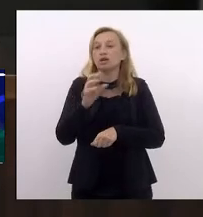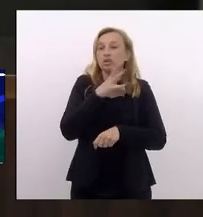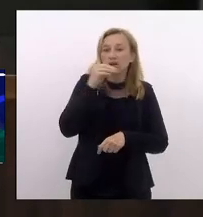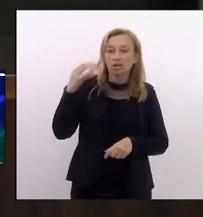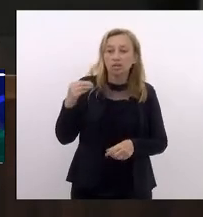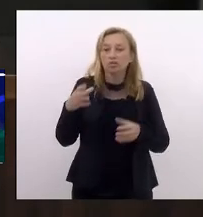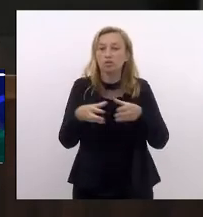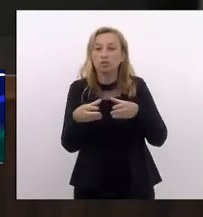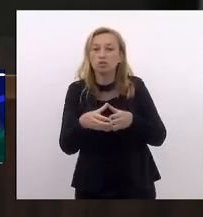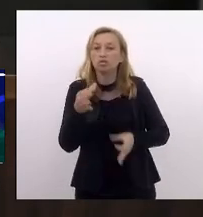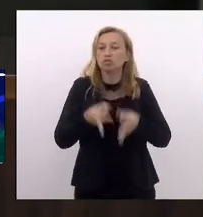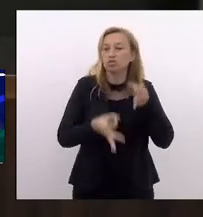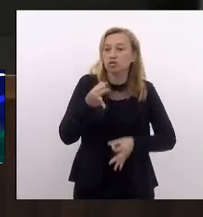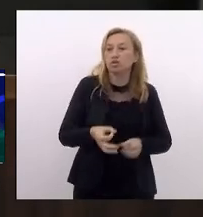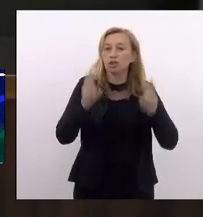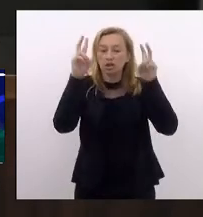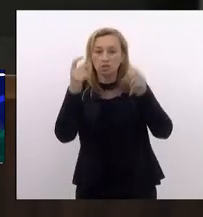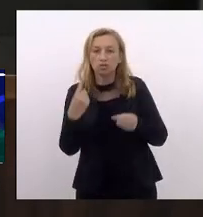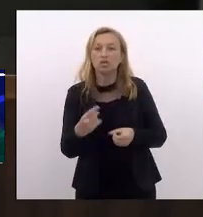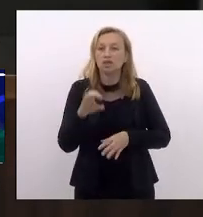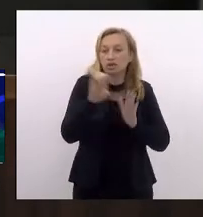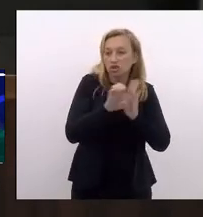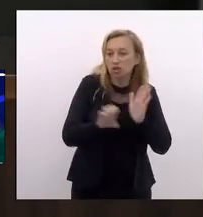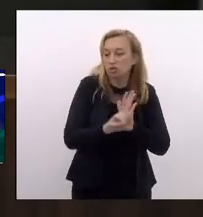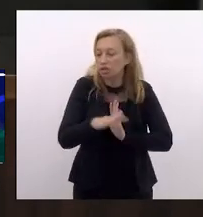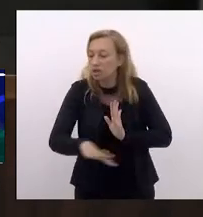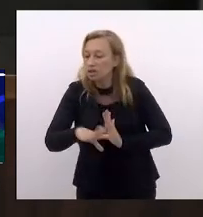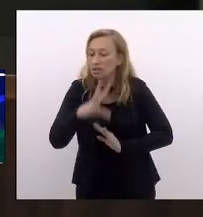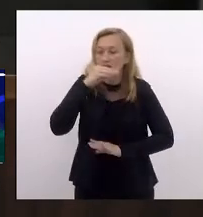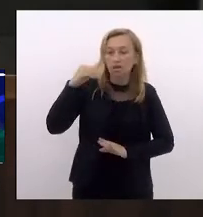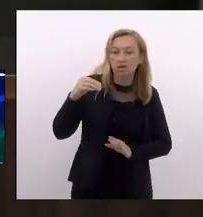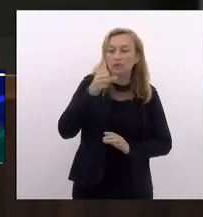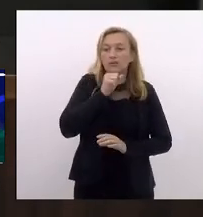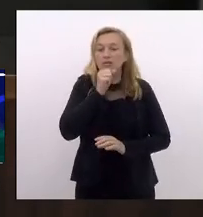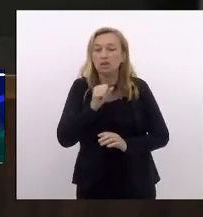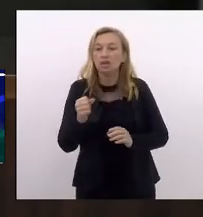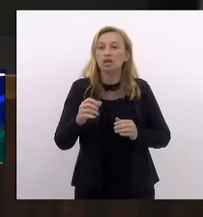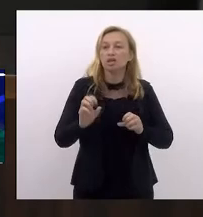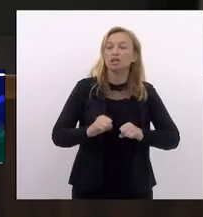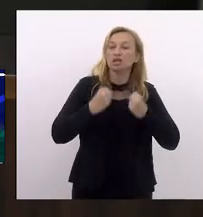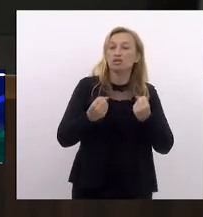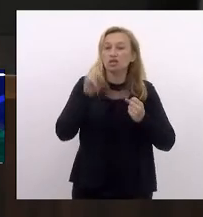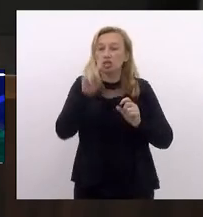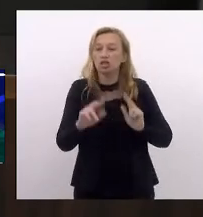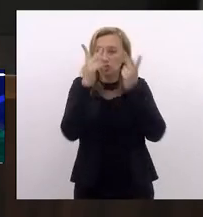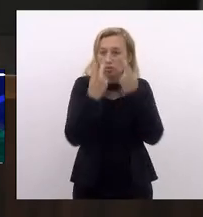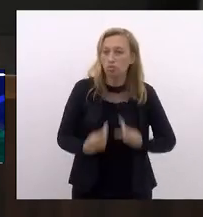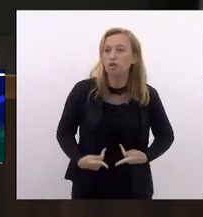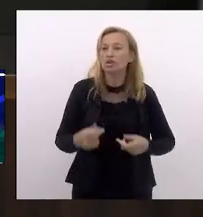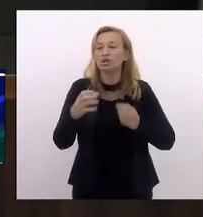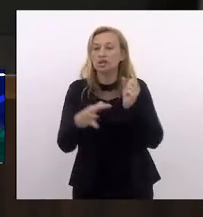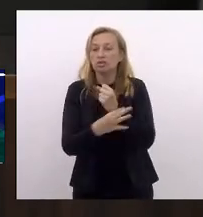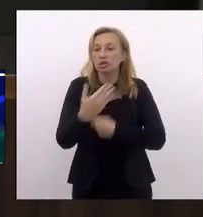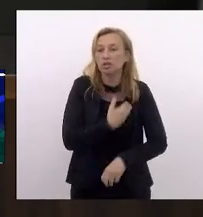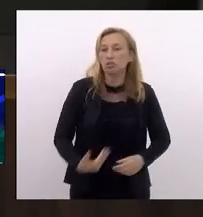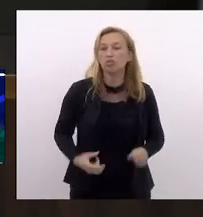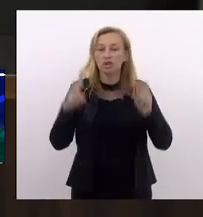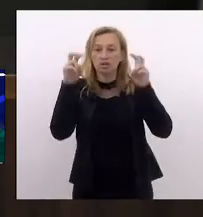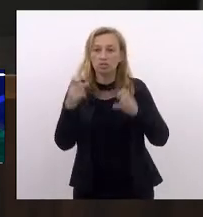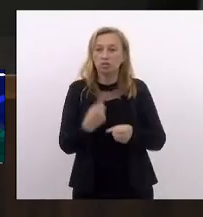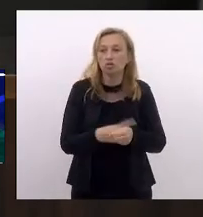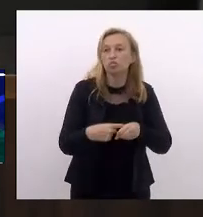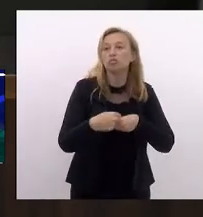de pareceres das comissões quais são os tipos de assuntos da criança do Adolescente do Idoso defesa dos direitos humanos e cidadania segurança por perto de polícia